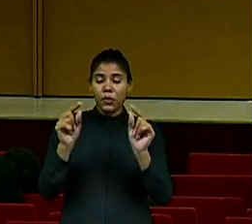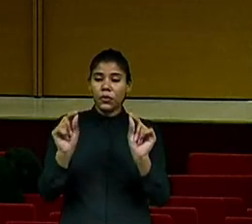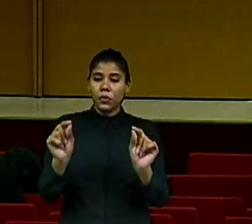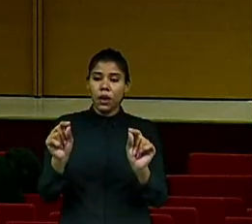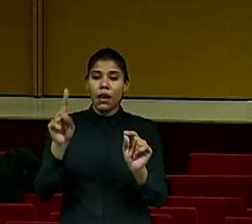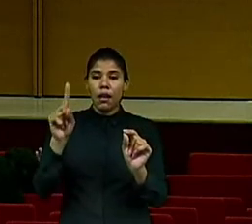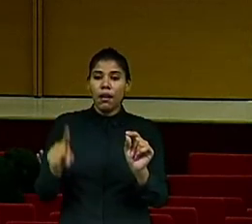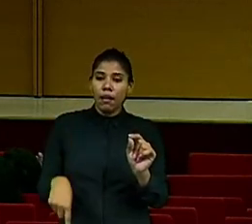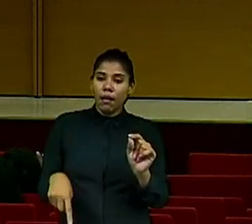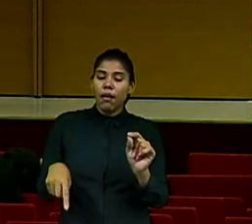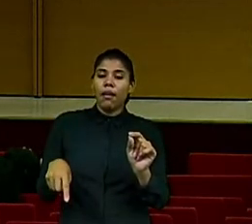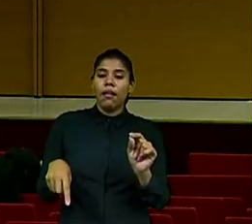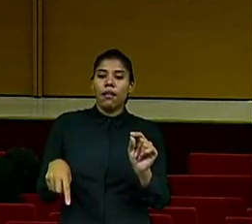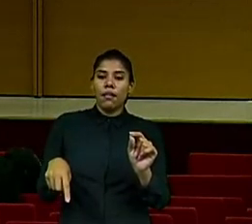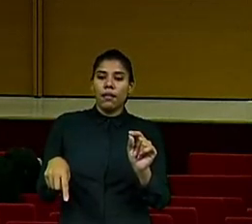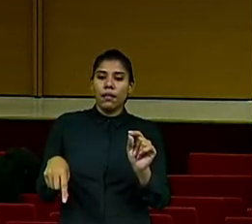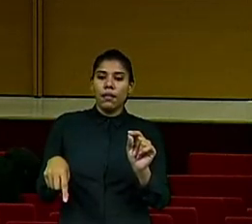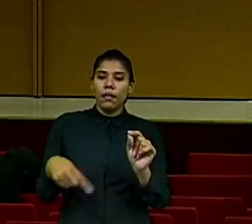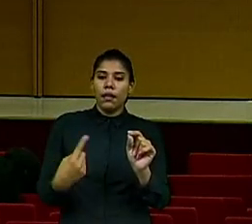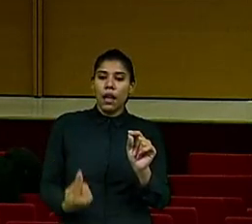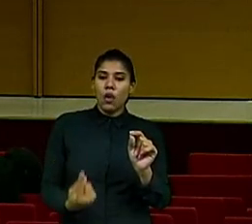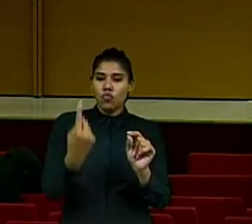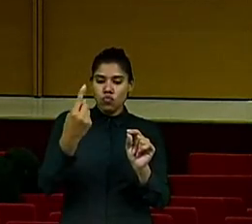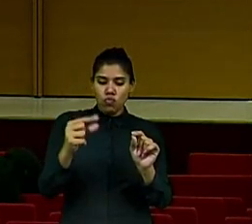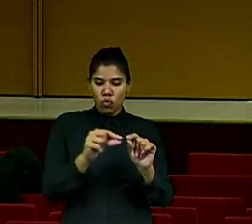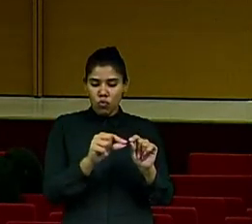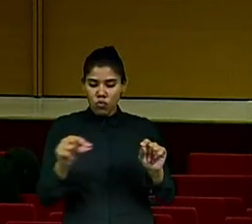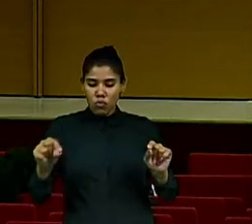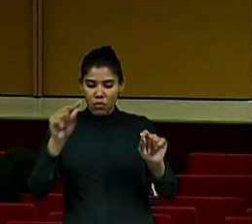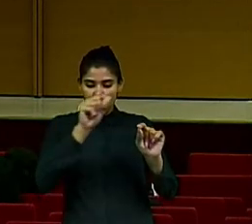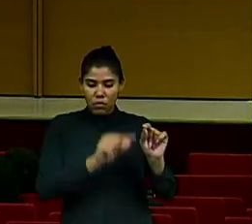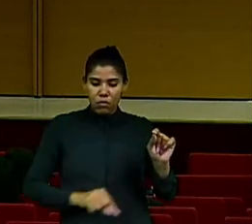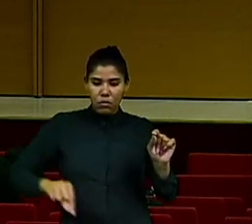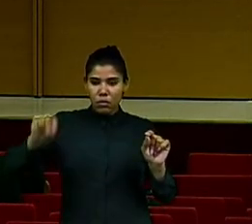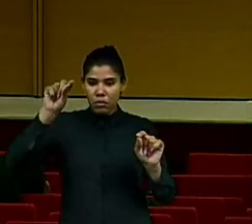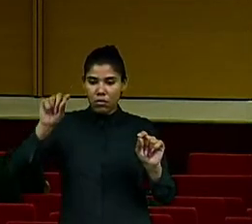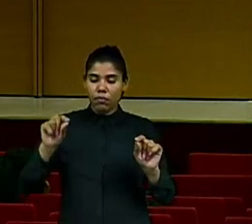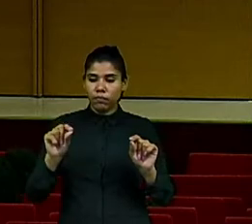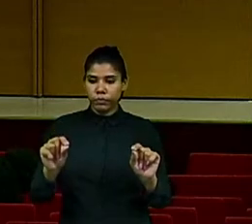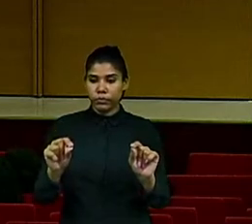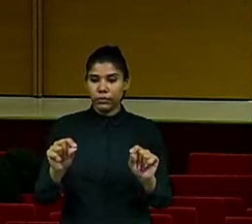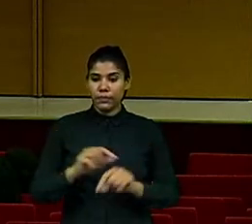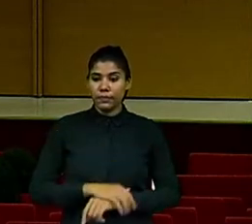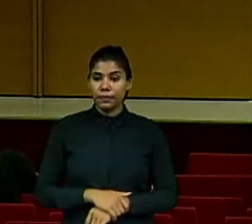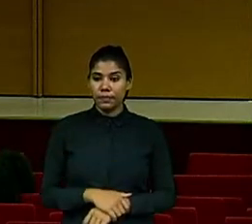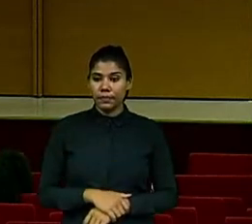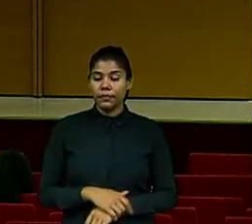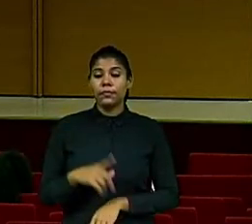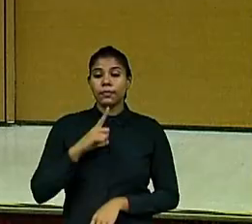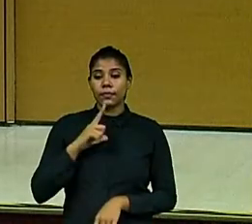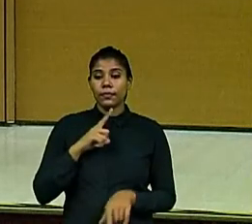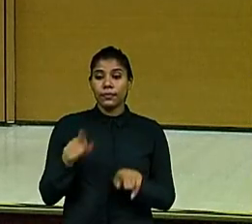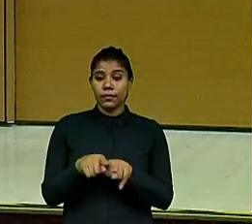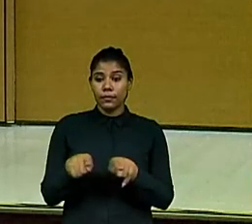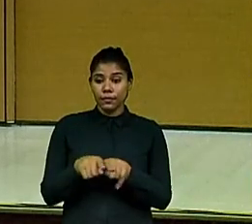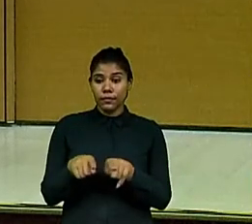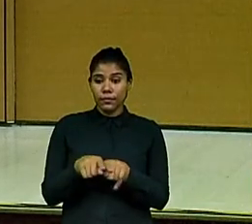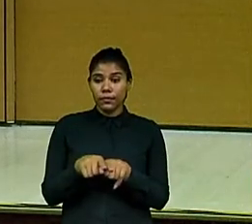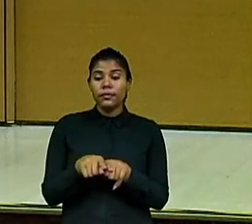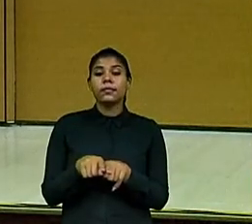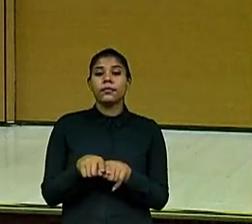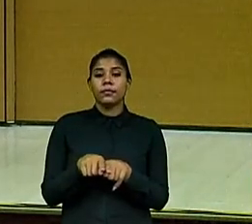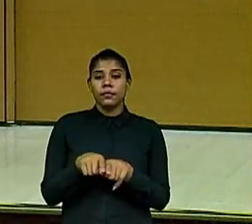associado a um comprimento de onda de baixo também associadas